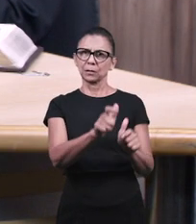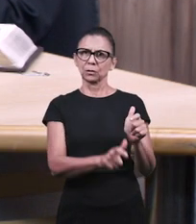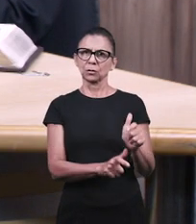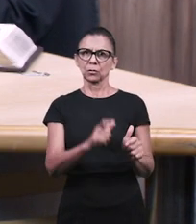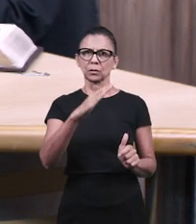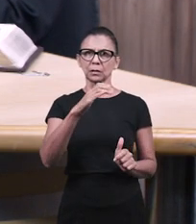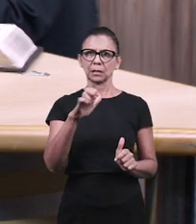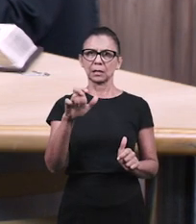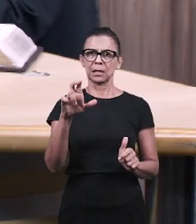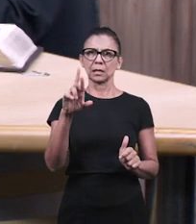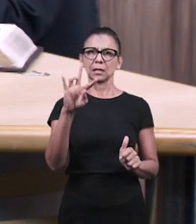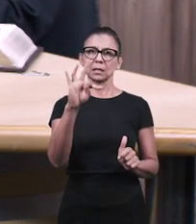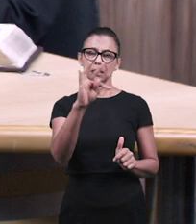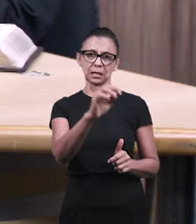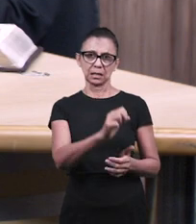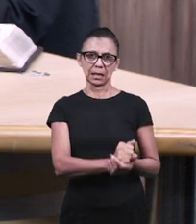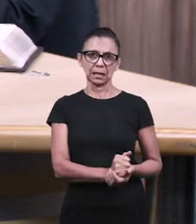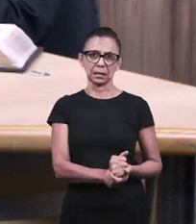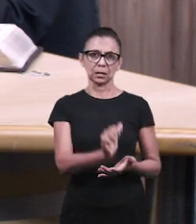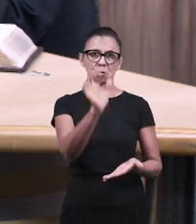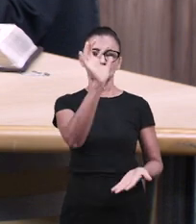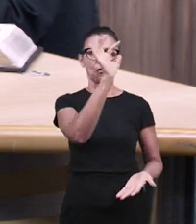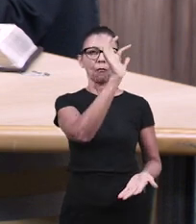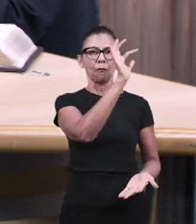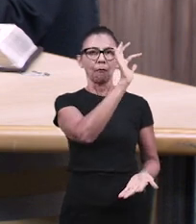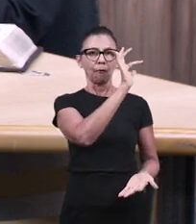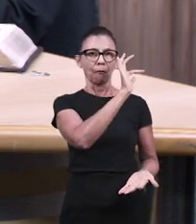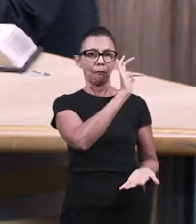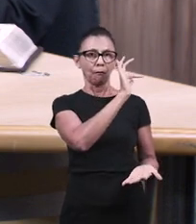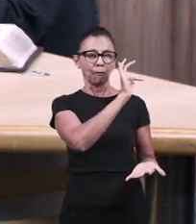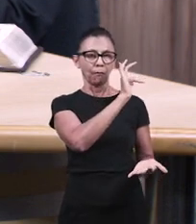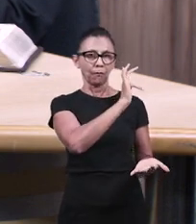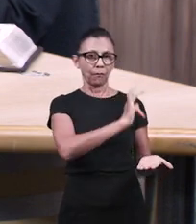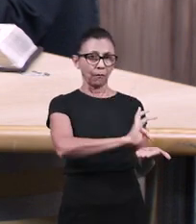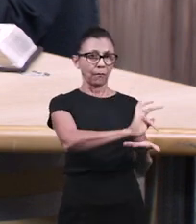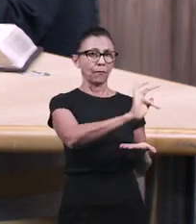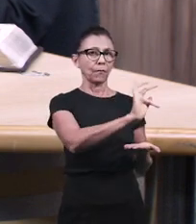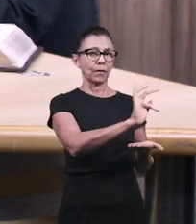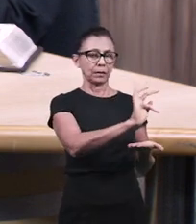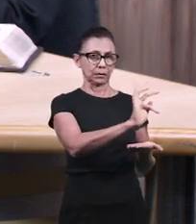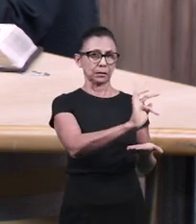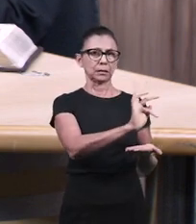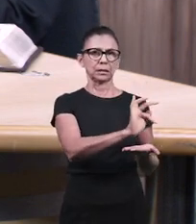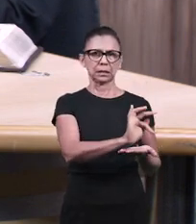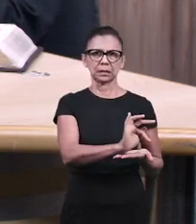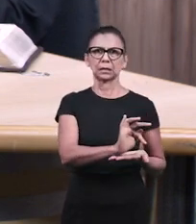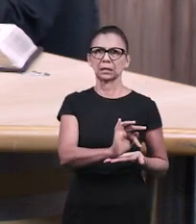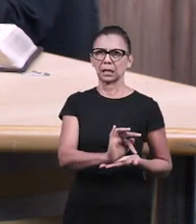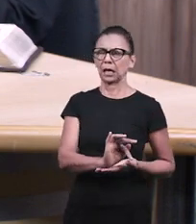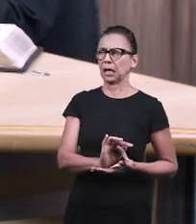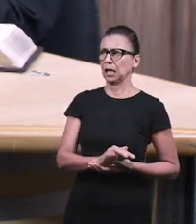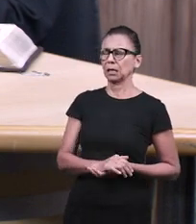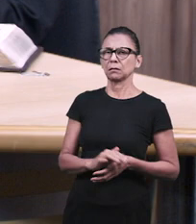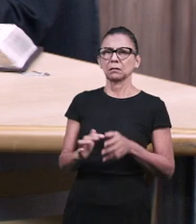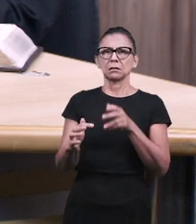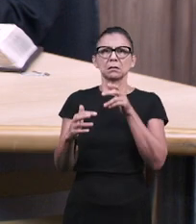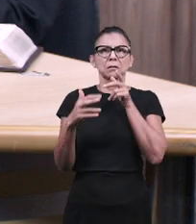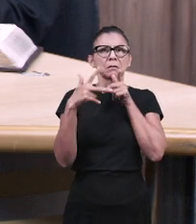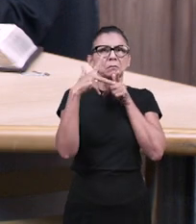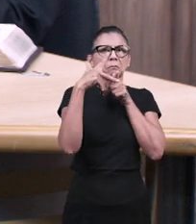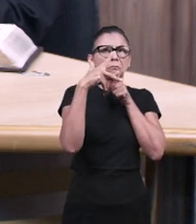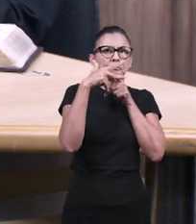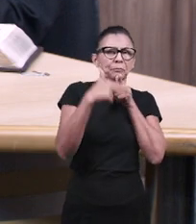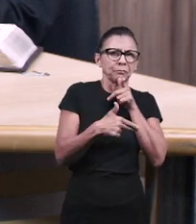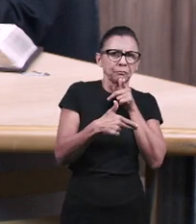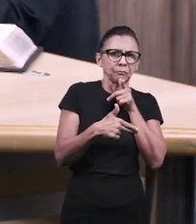seita dos fariseus, que tinham crido, se levantaram dizendo que era mistério necessário circuncidar